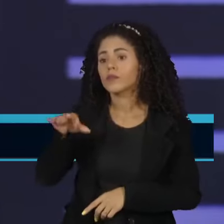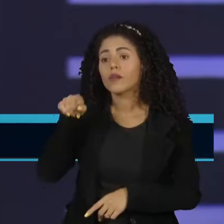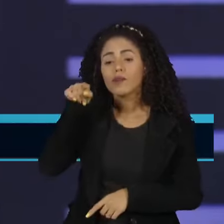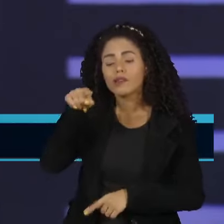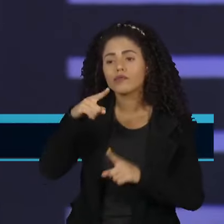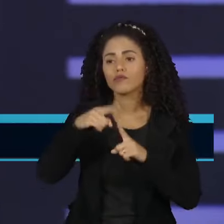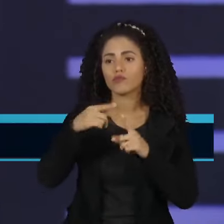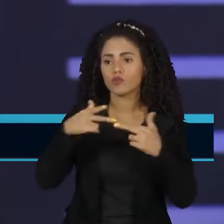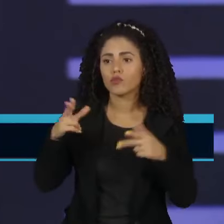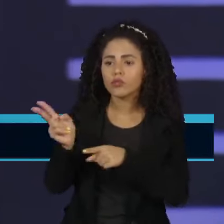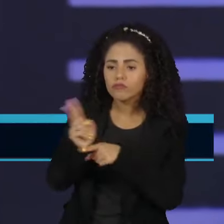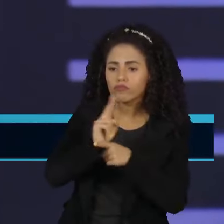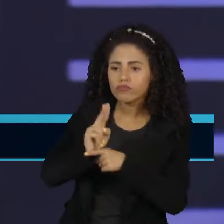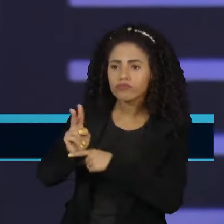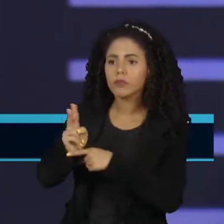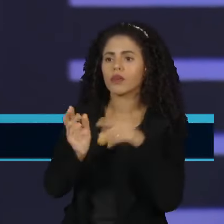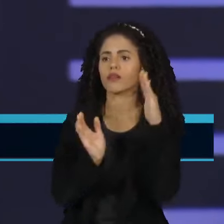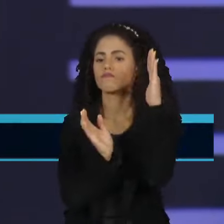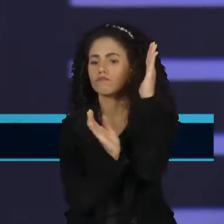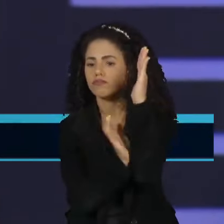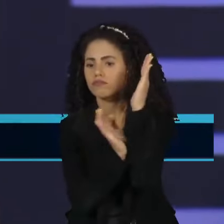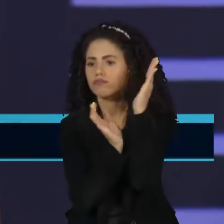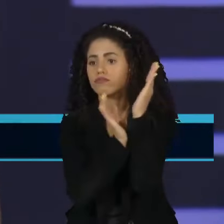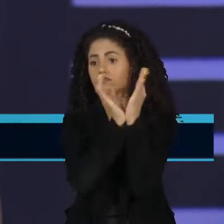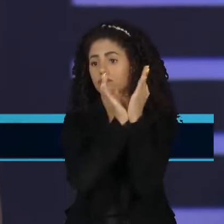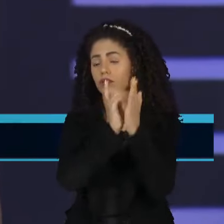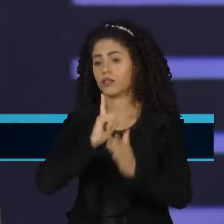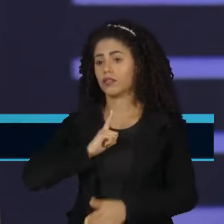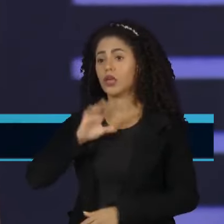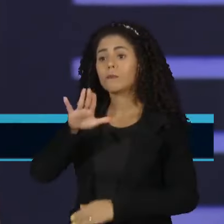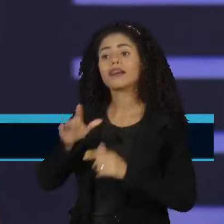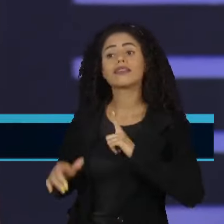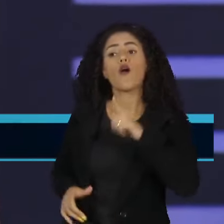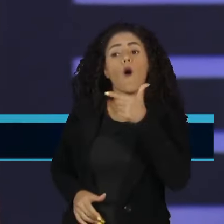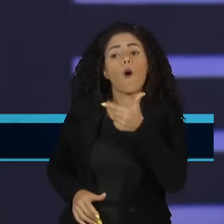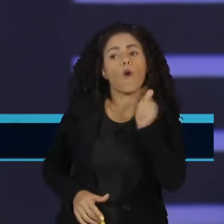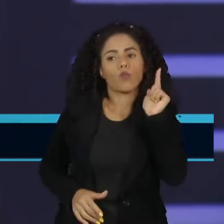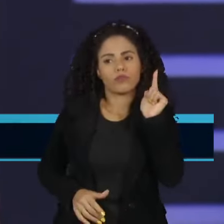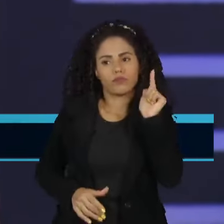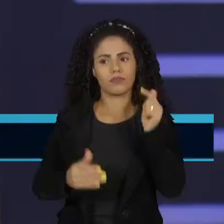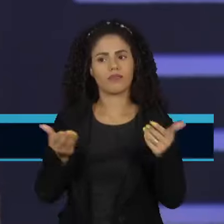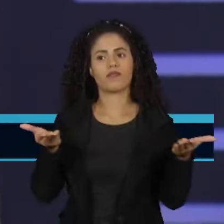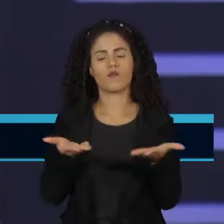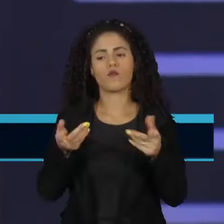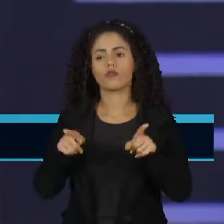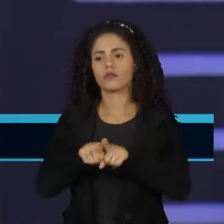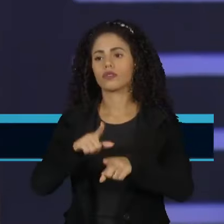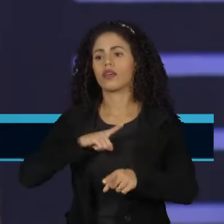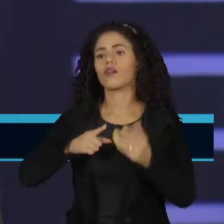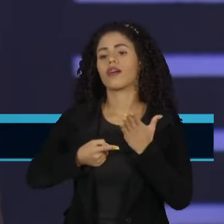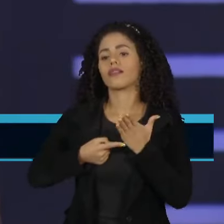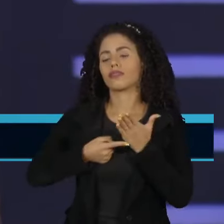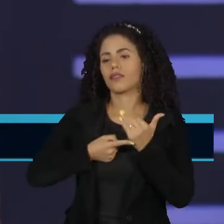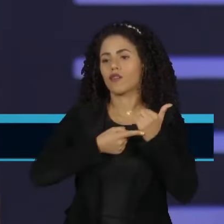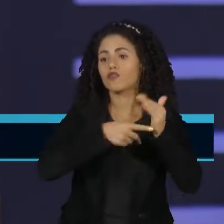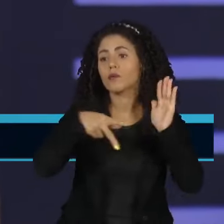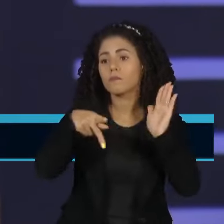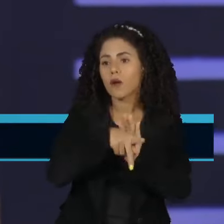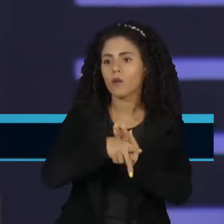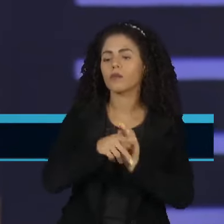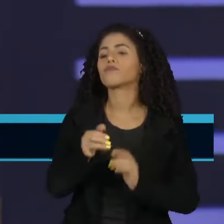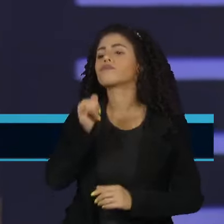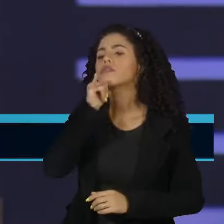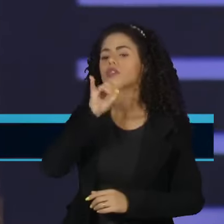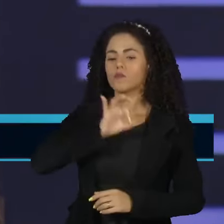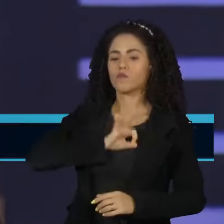de rastreabilidade burocrática, digamos assim. Mas existe uma outra. Hoje, recentemente, se tem tecnologia, a Polícia Federal